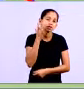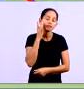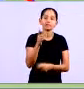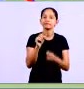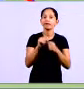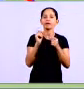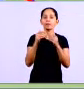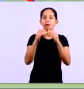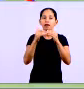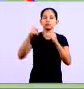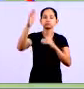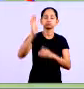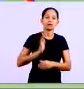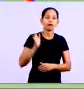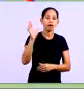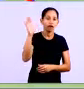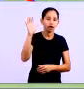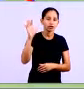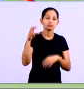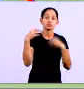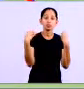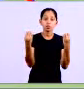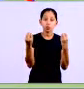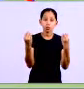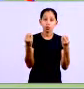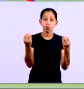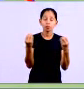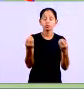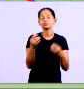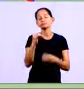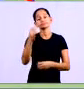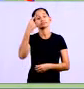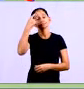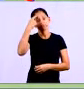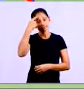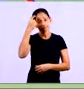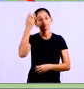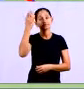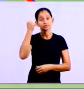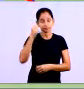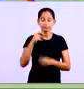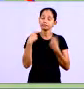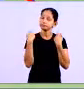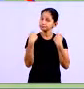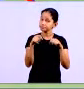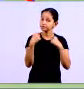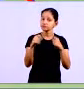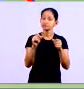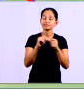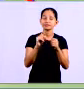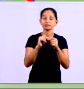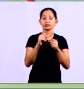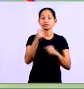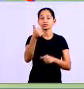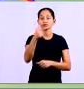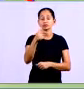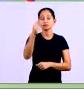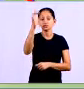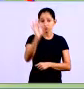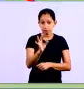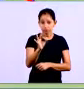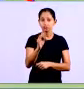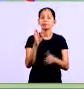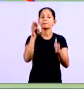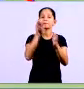510. Se o cara não controlou, que ele pagou na barreira 200, quanto que ele vai pagar? Os 17% menos só